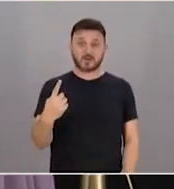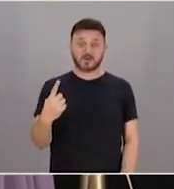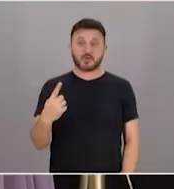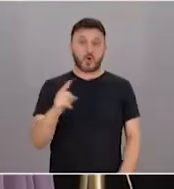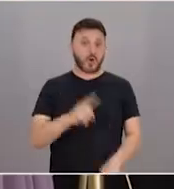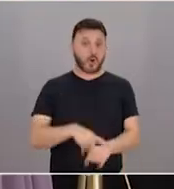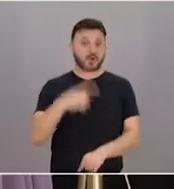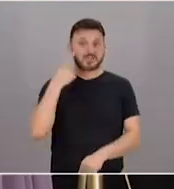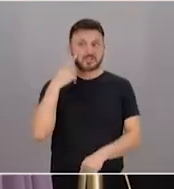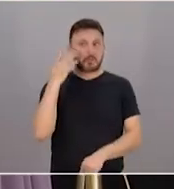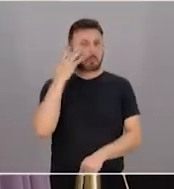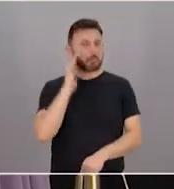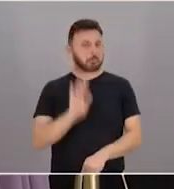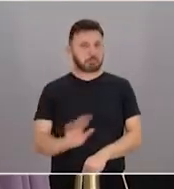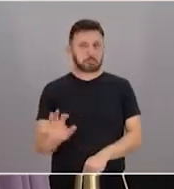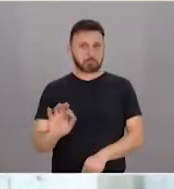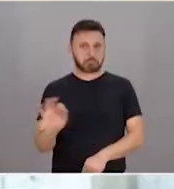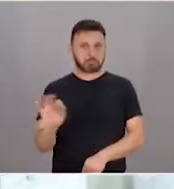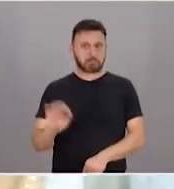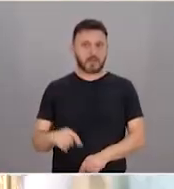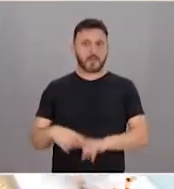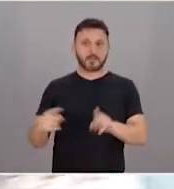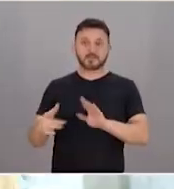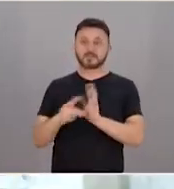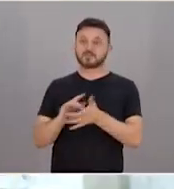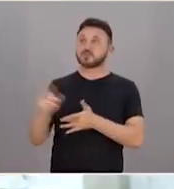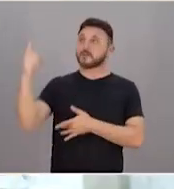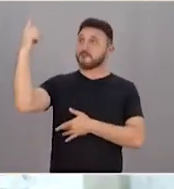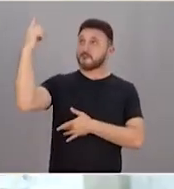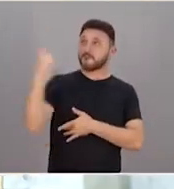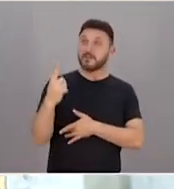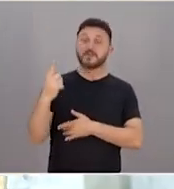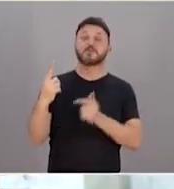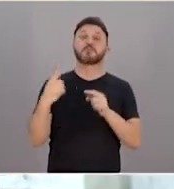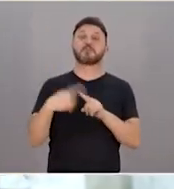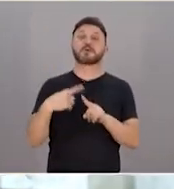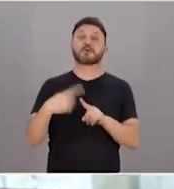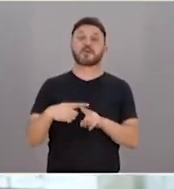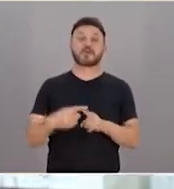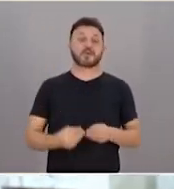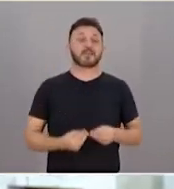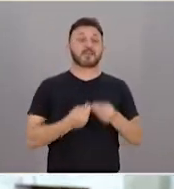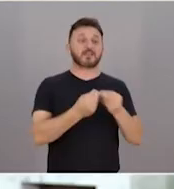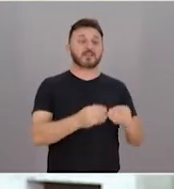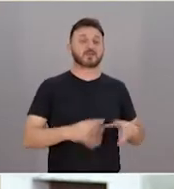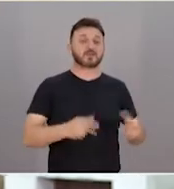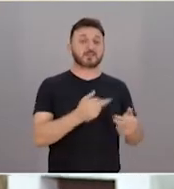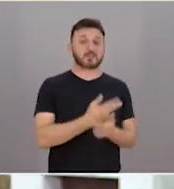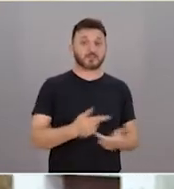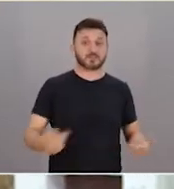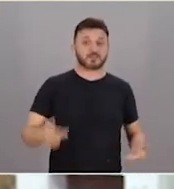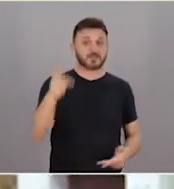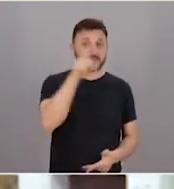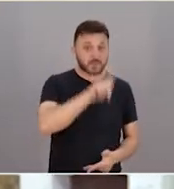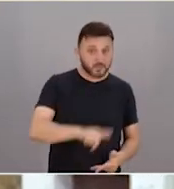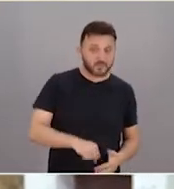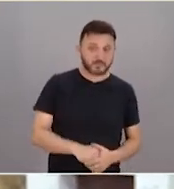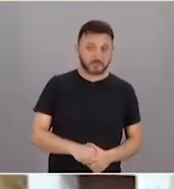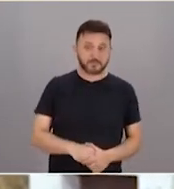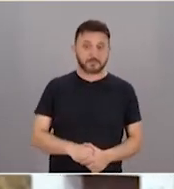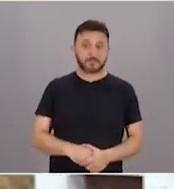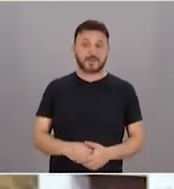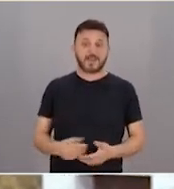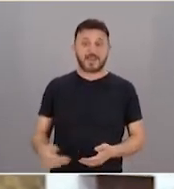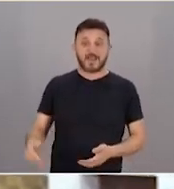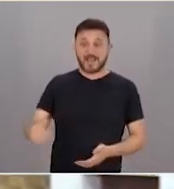Voltará para retomar tudo o que lhe foi dado. A ascensão é